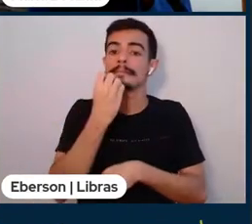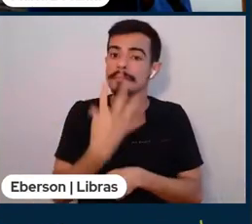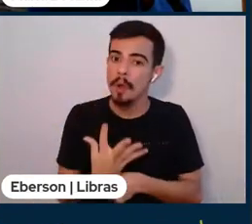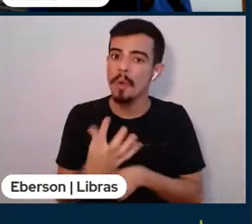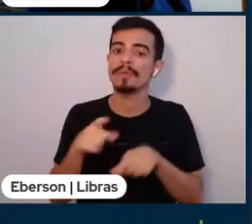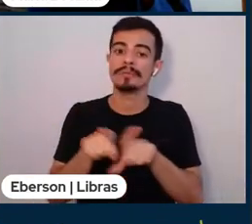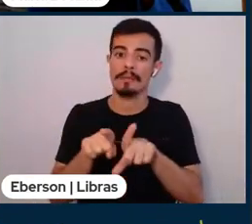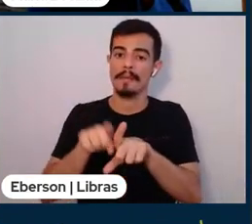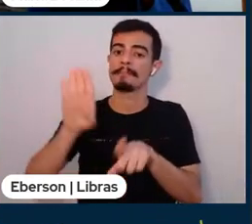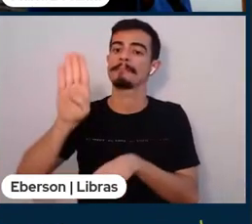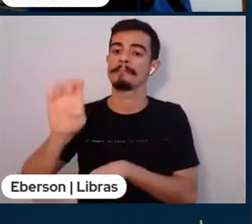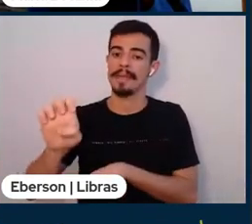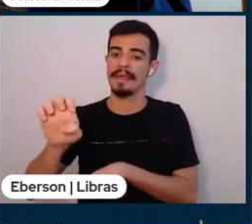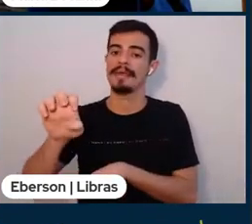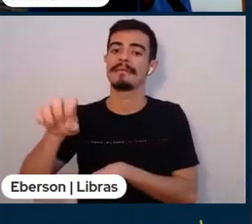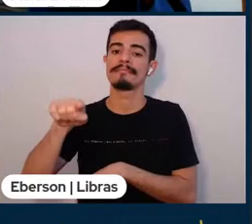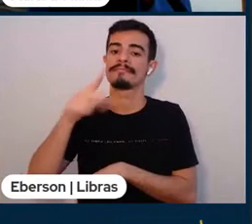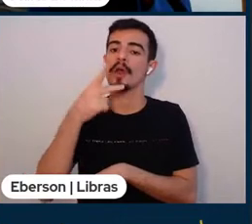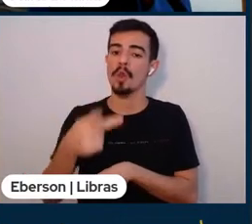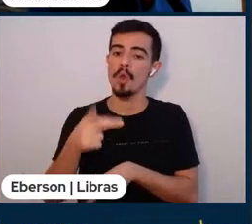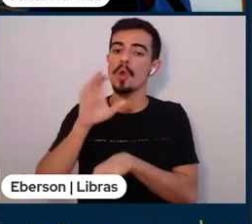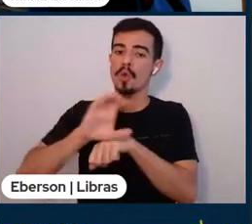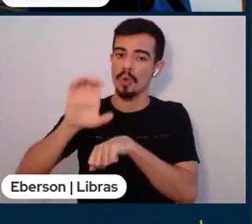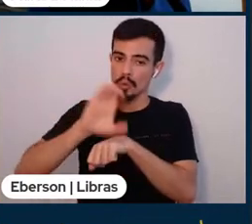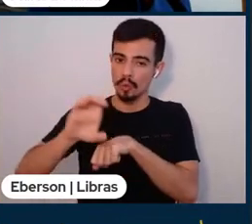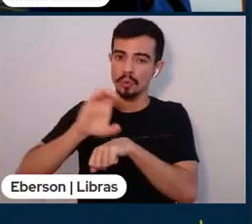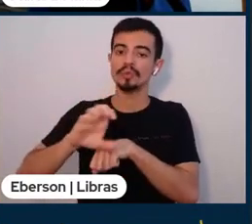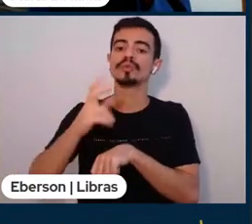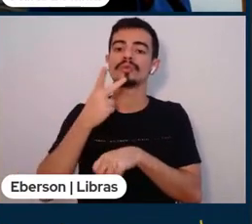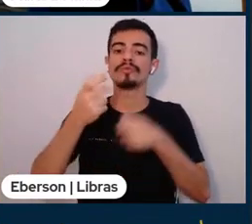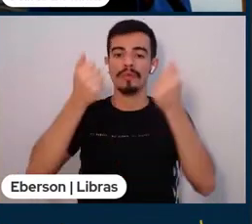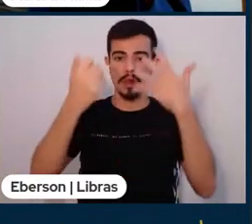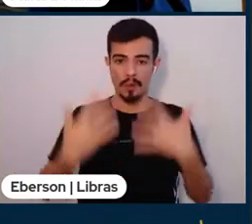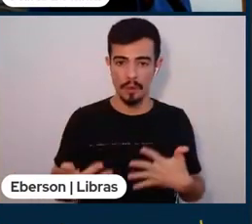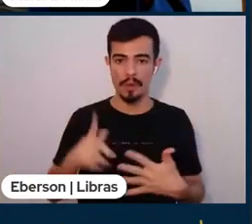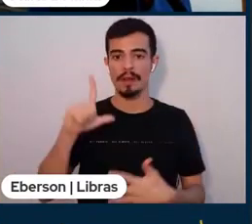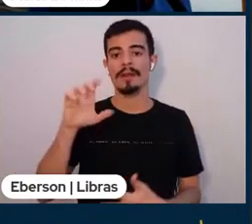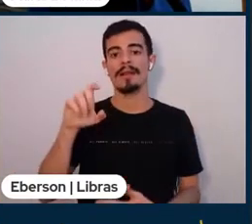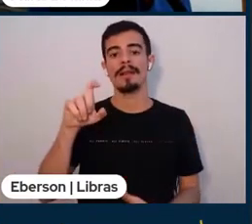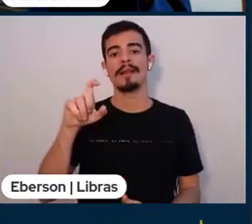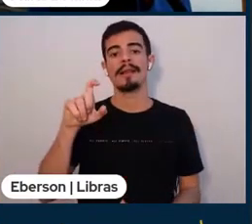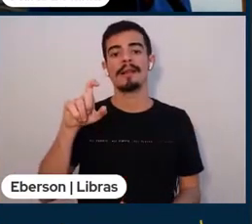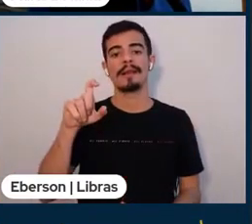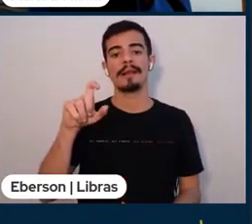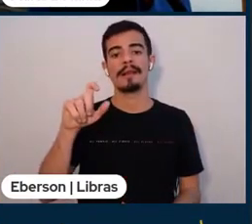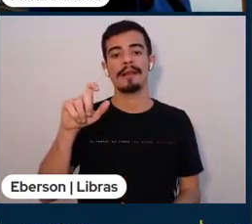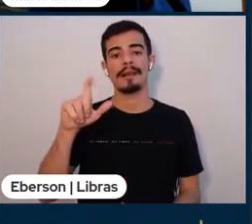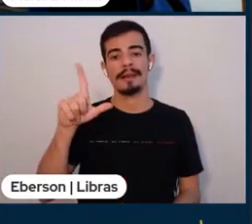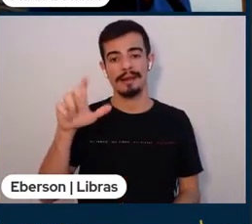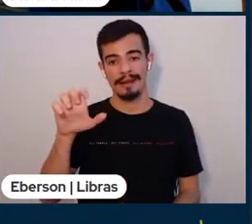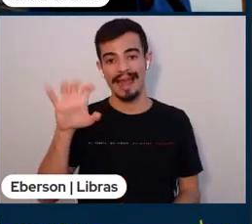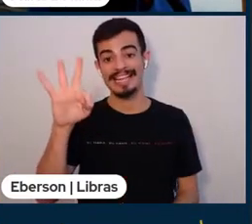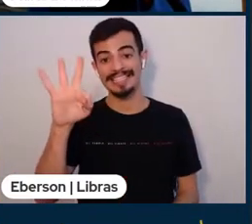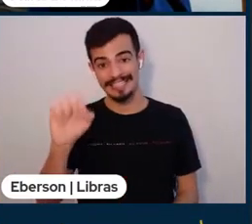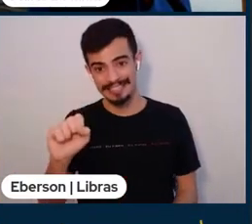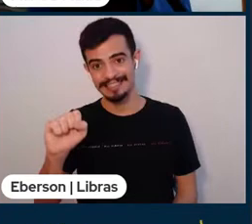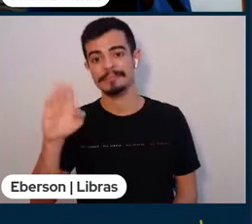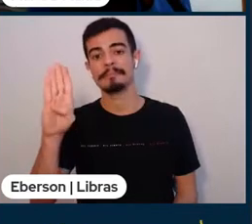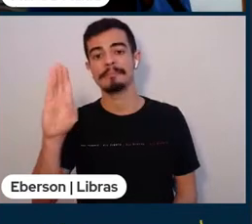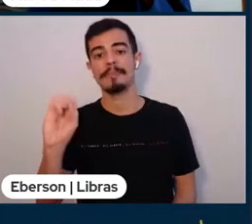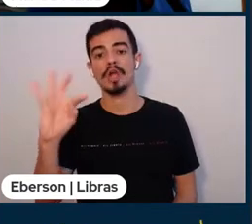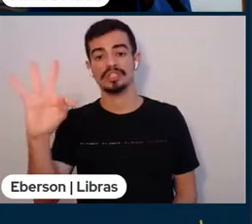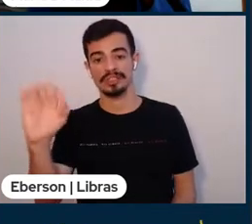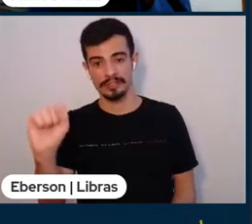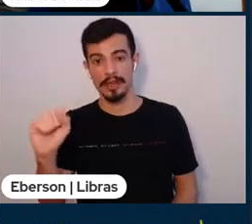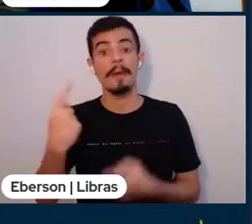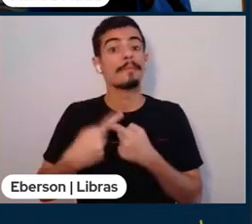pouco sobre de ter feito o curso com a Letsbot. Eu achei muito bom, porque eu não sabia nada, nada. E aí eu